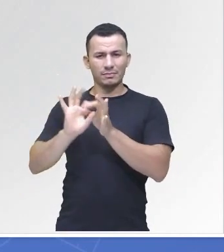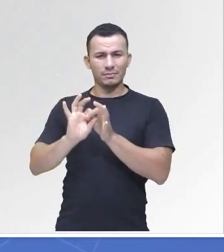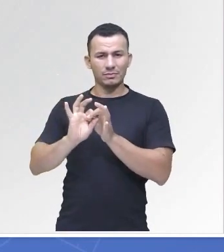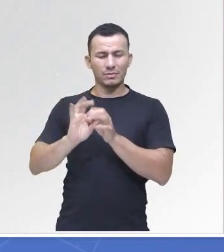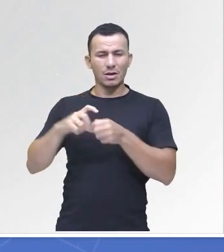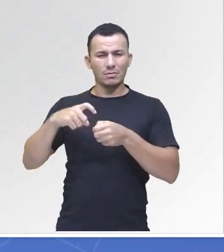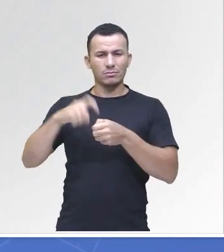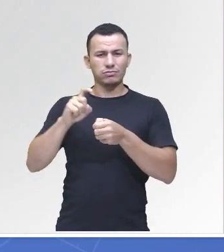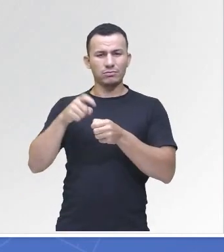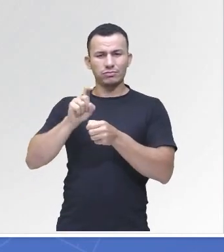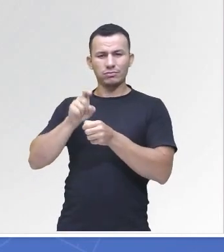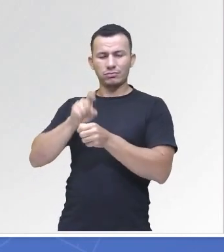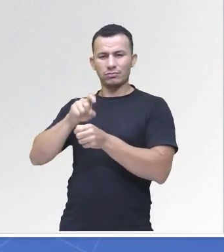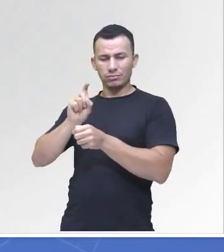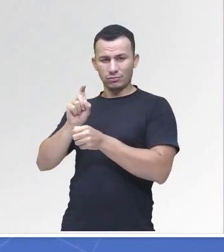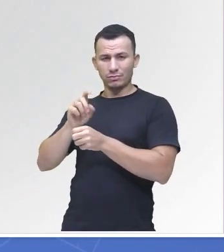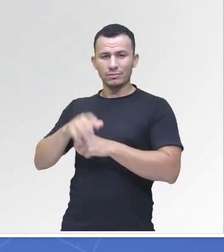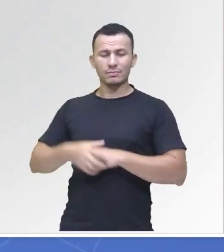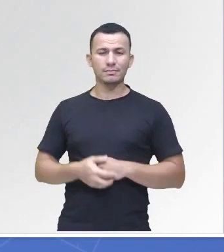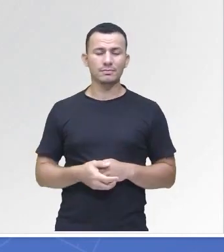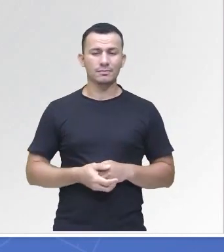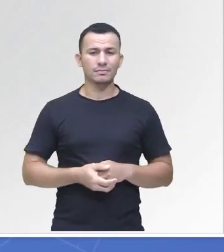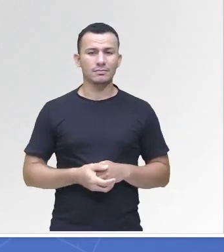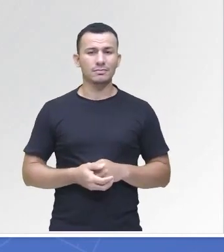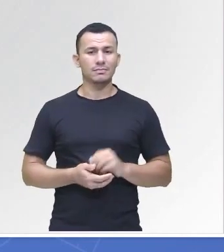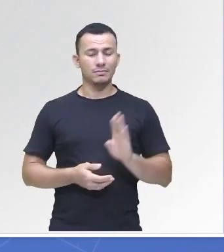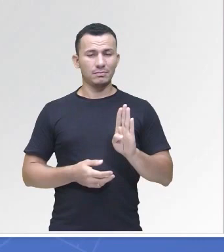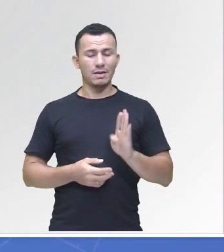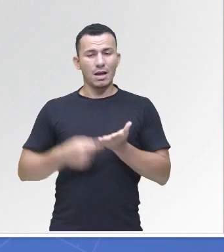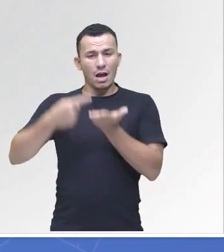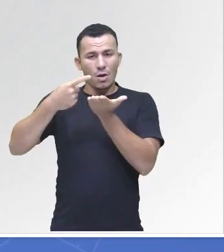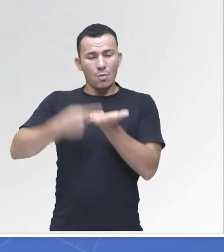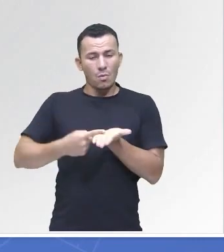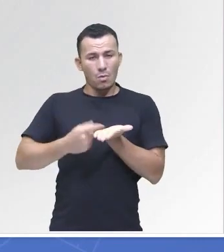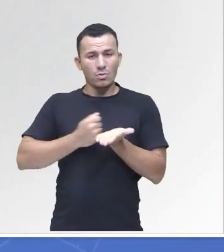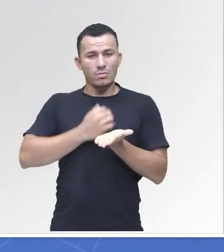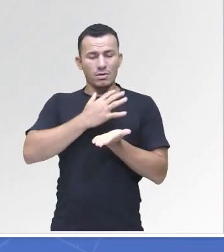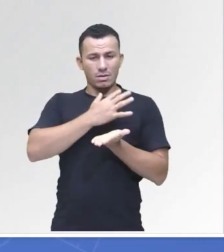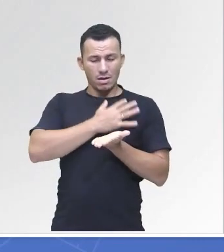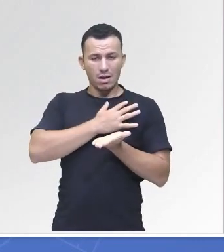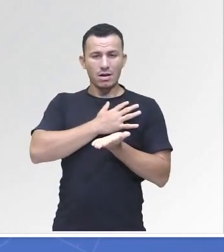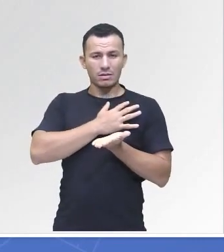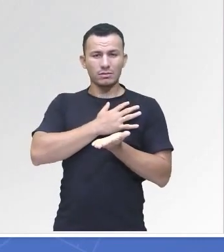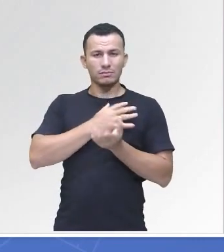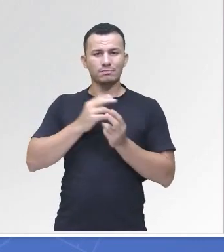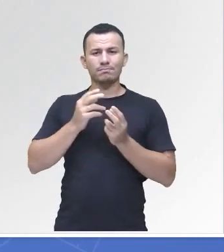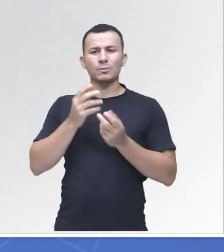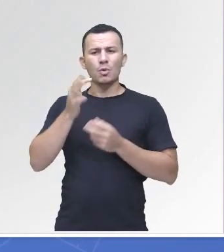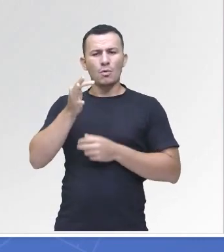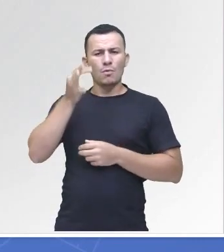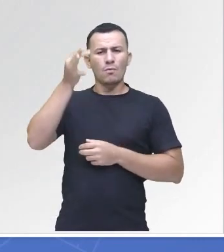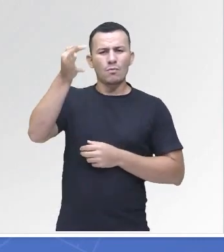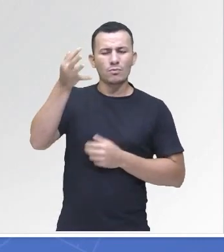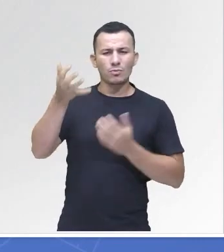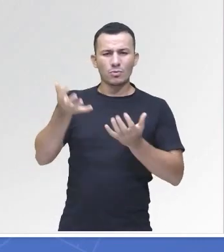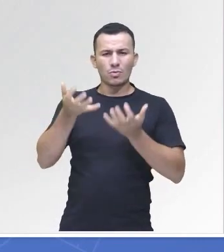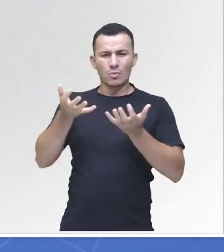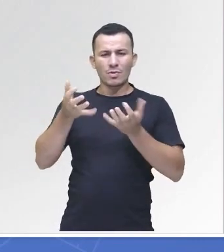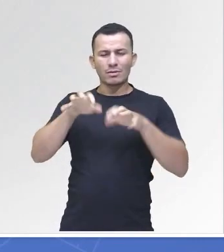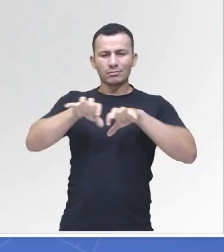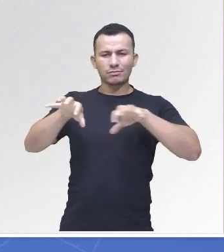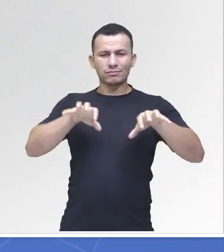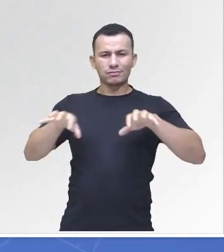desagregação do Império Turco. B, acordo militar anglo-germânico visando a partilha da África.